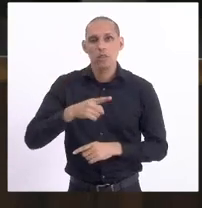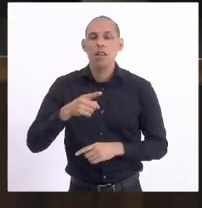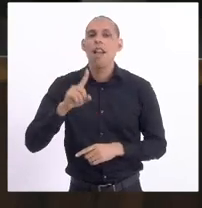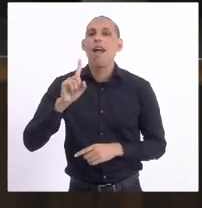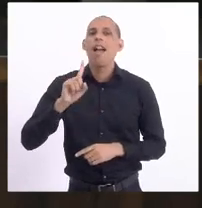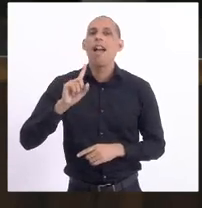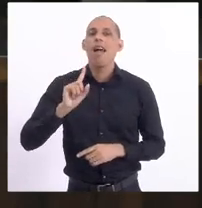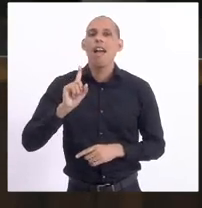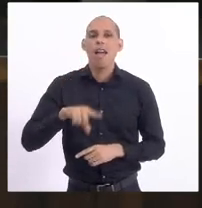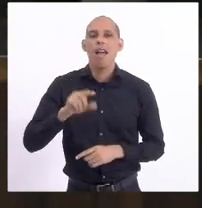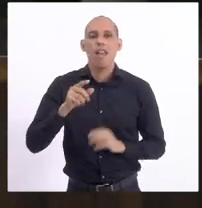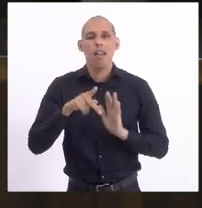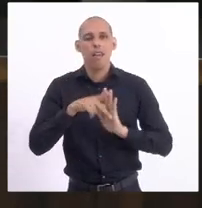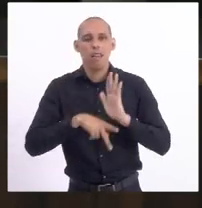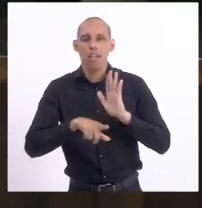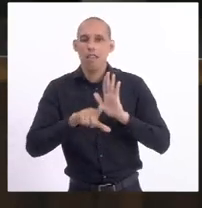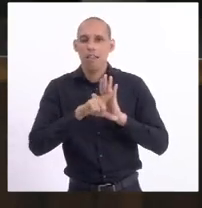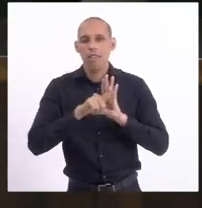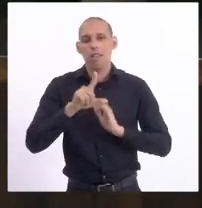lei